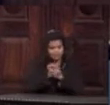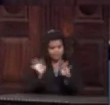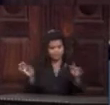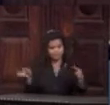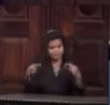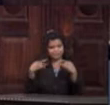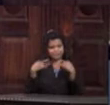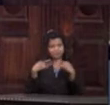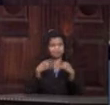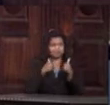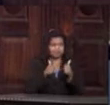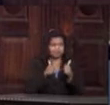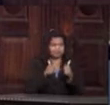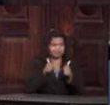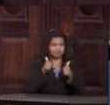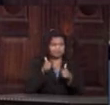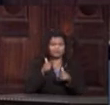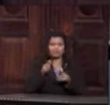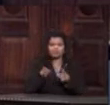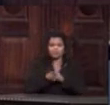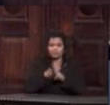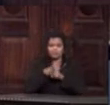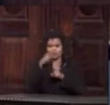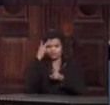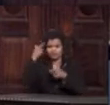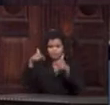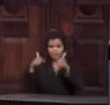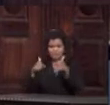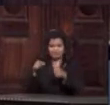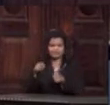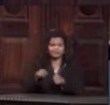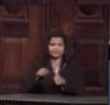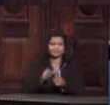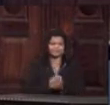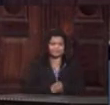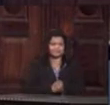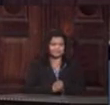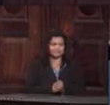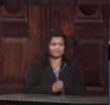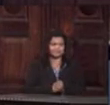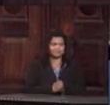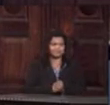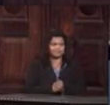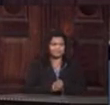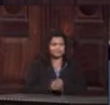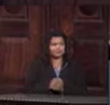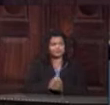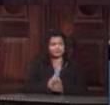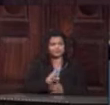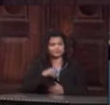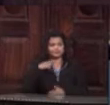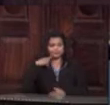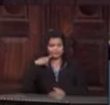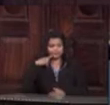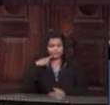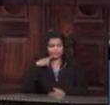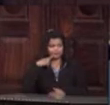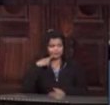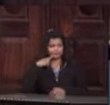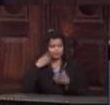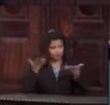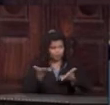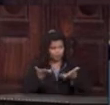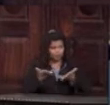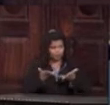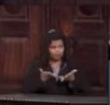trabalhadoras e trabalhadores da alerj deputado mendes hoje